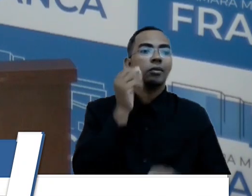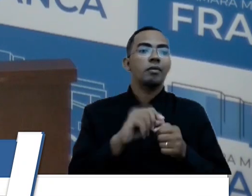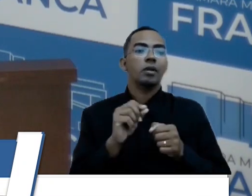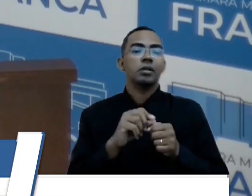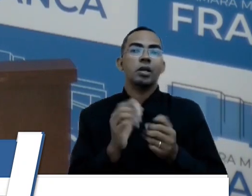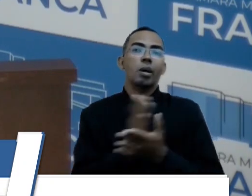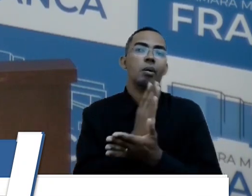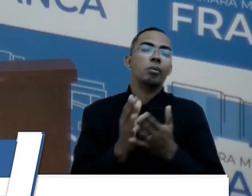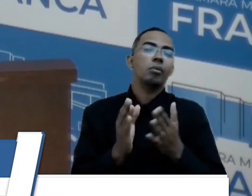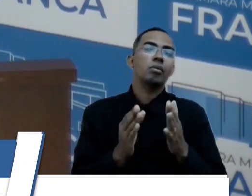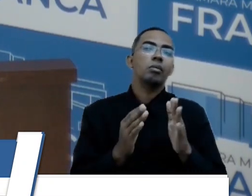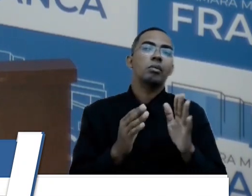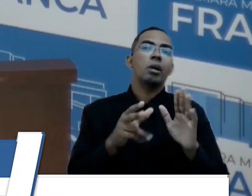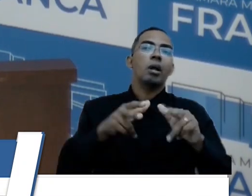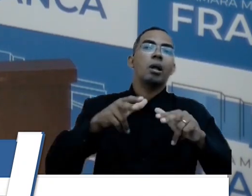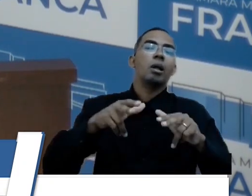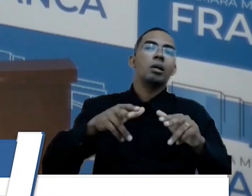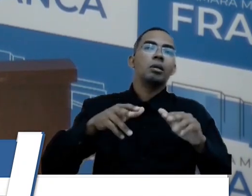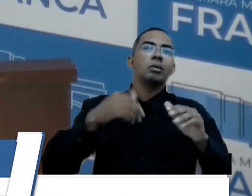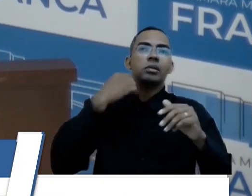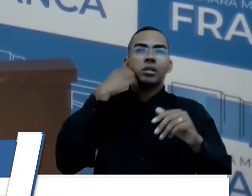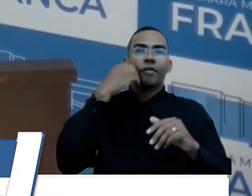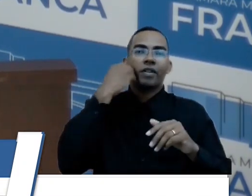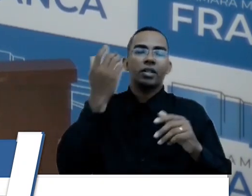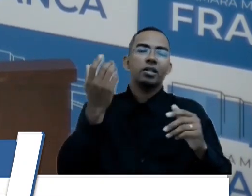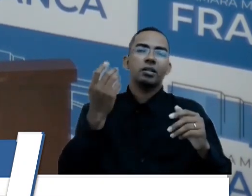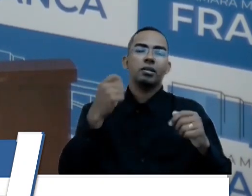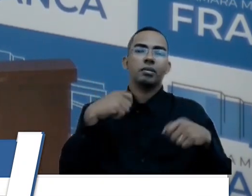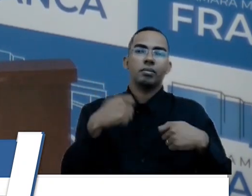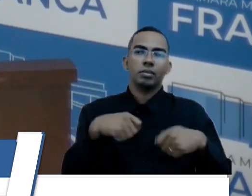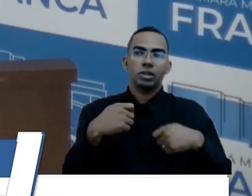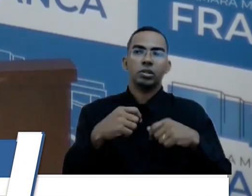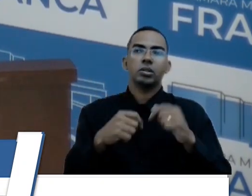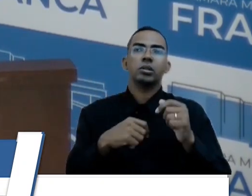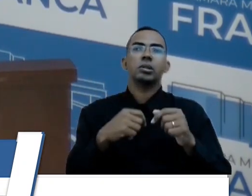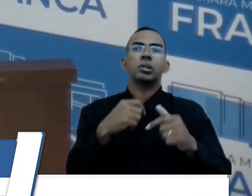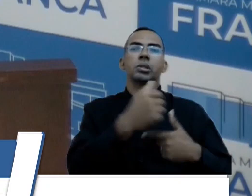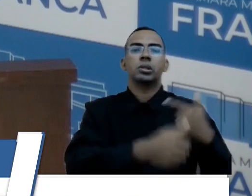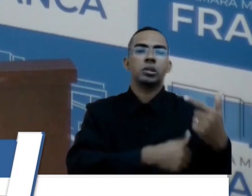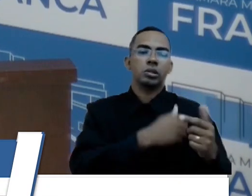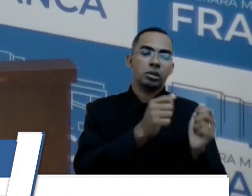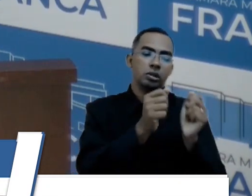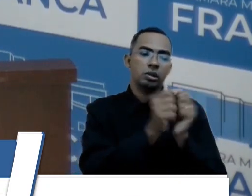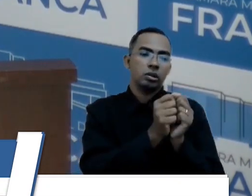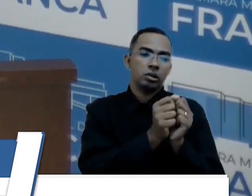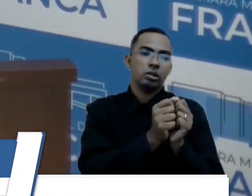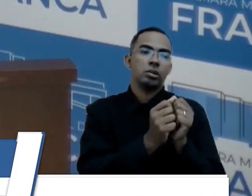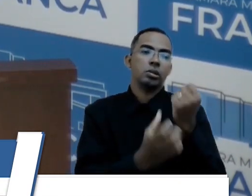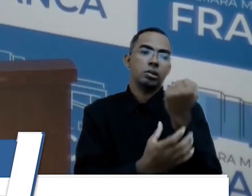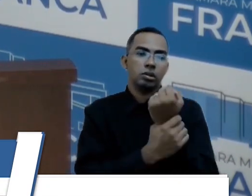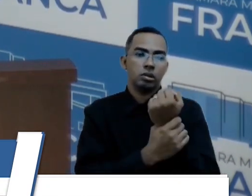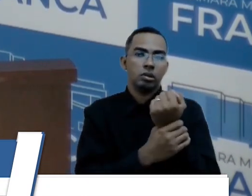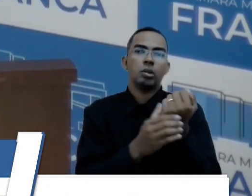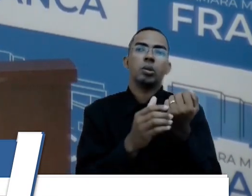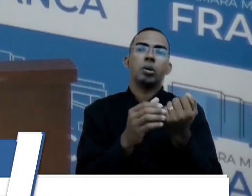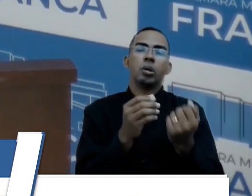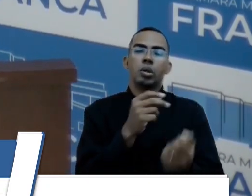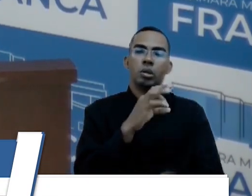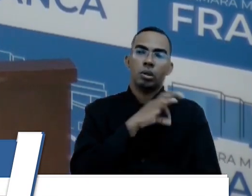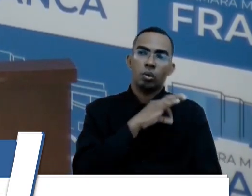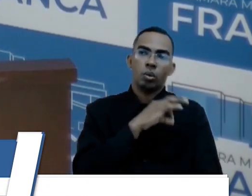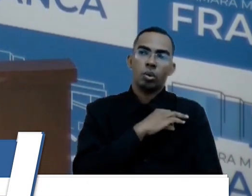ilícitos. Então, ou seja, precisa-se de um trabalho conjunto com a segurança pública, com a polícia militar,